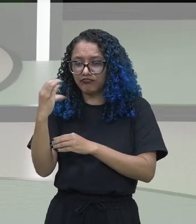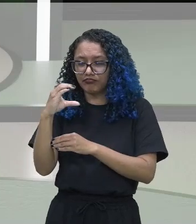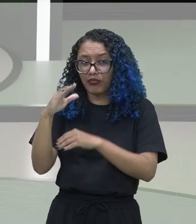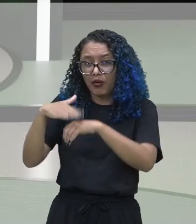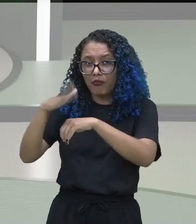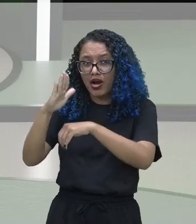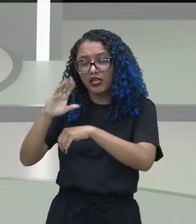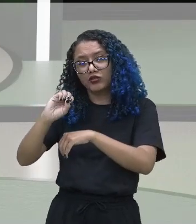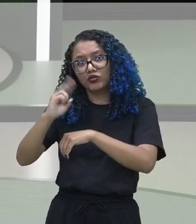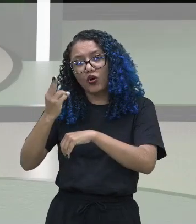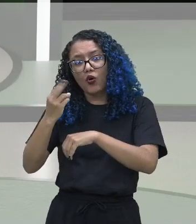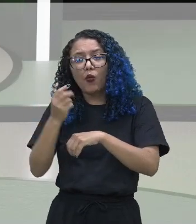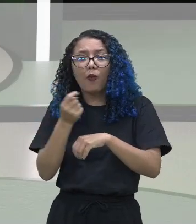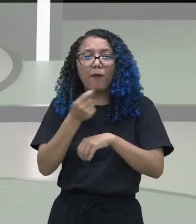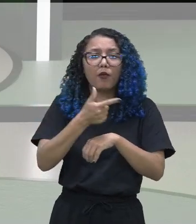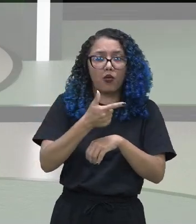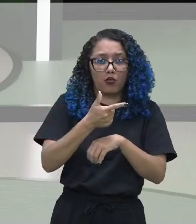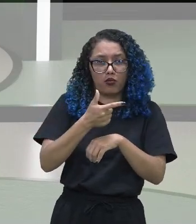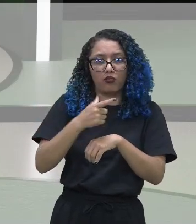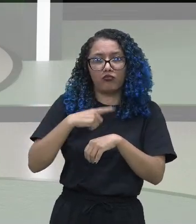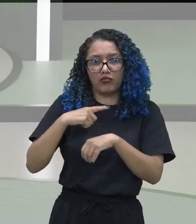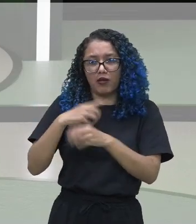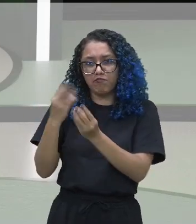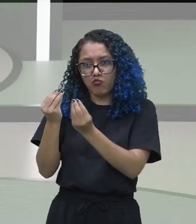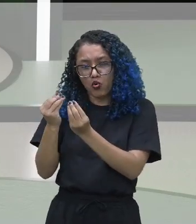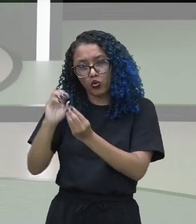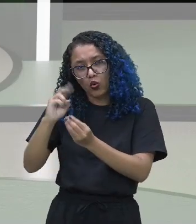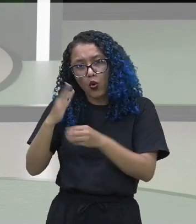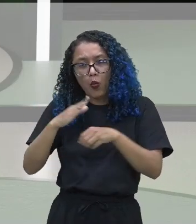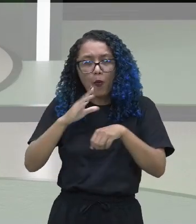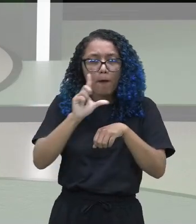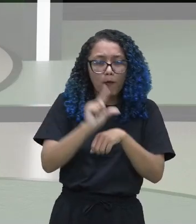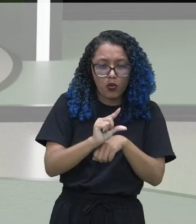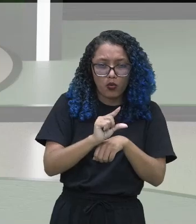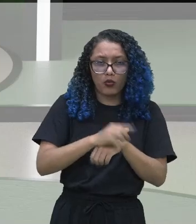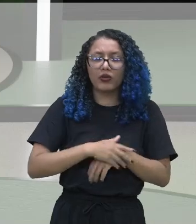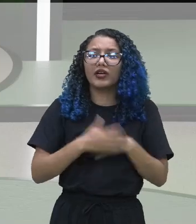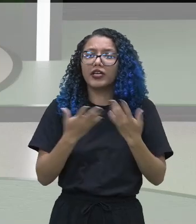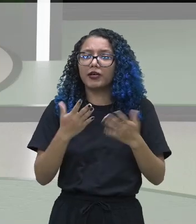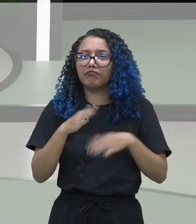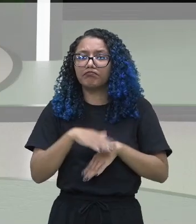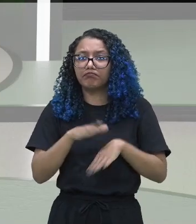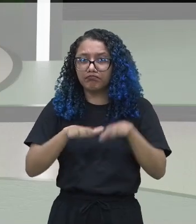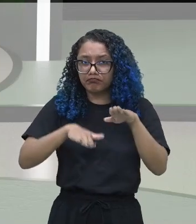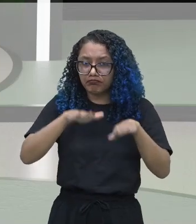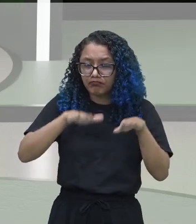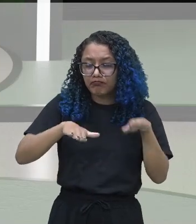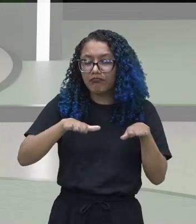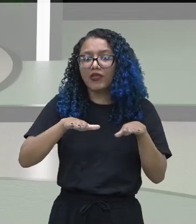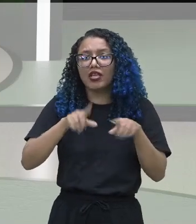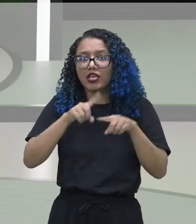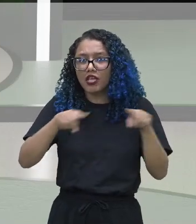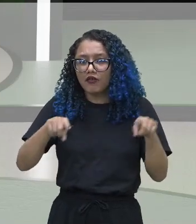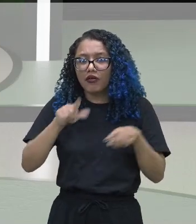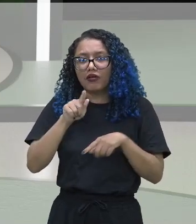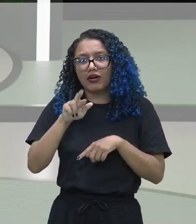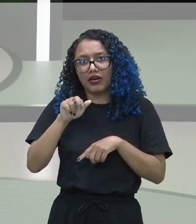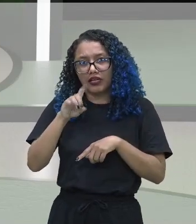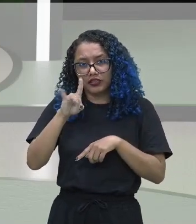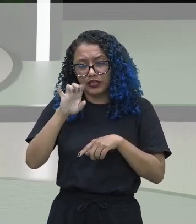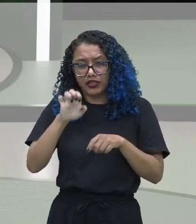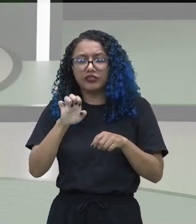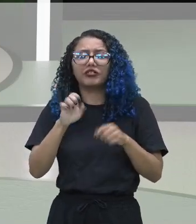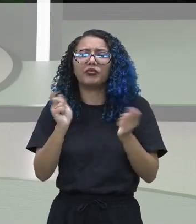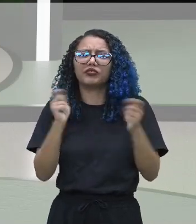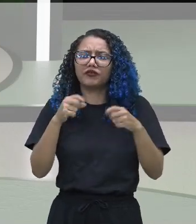concentrado ou pouco concentrado. E este gradiente de concentração ele vai permitir passar mais rápido ou mais